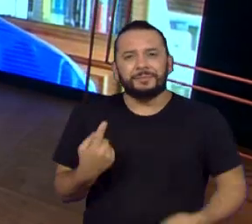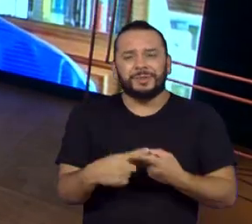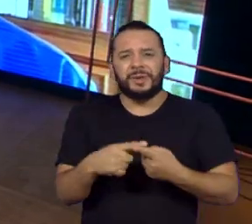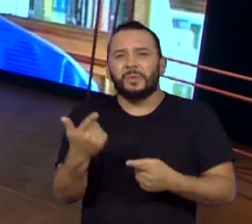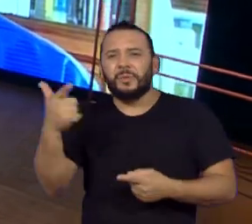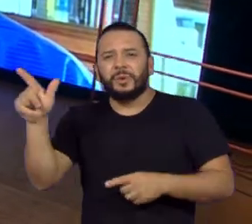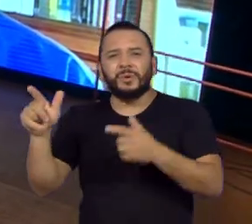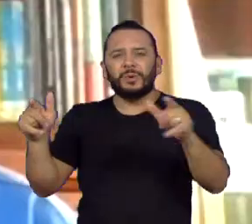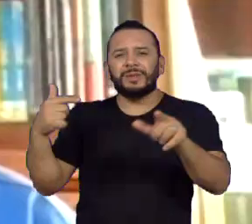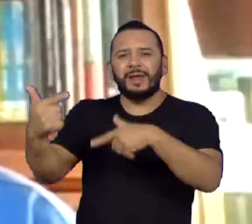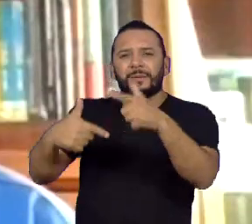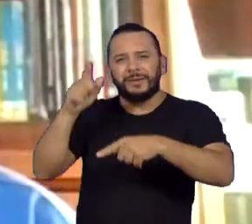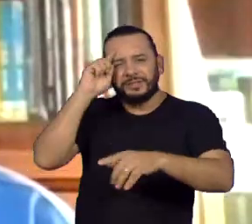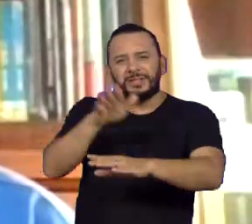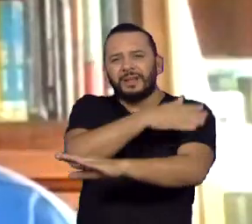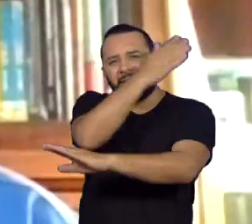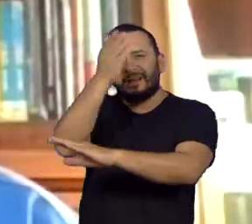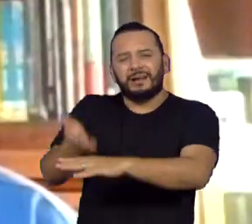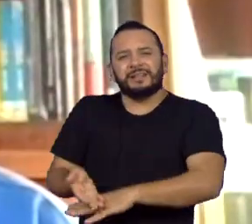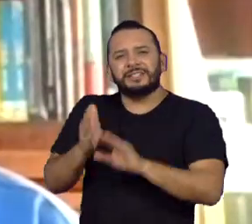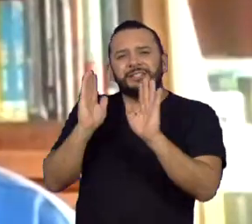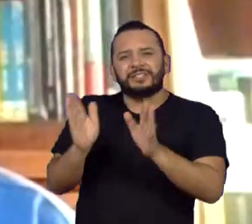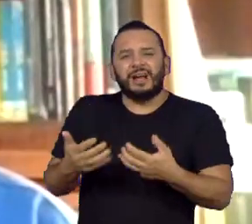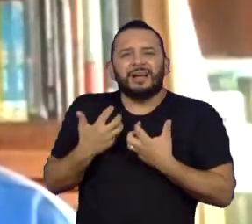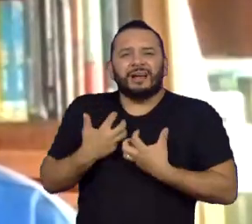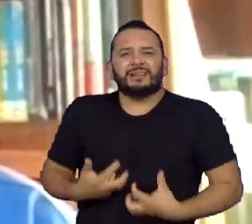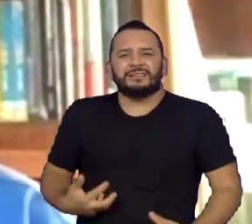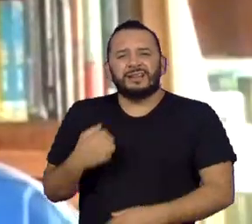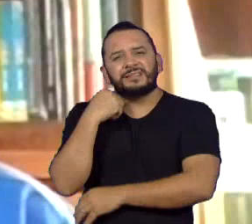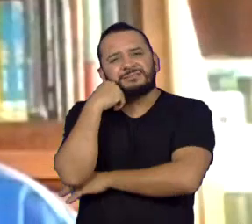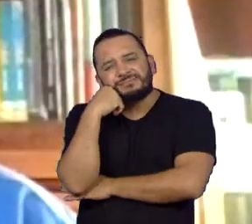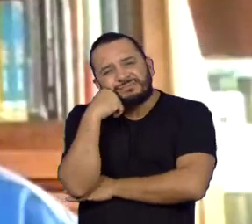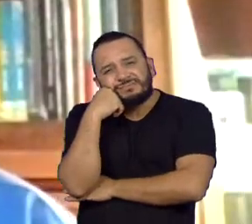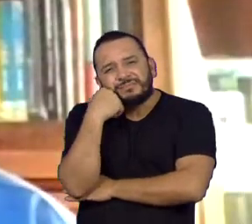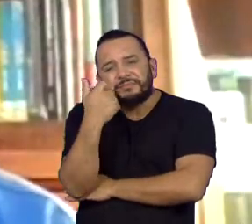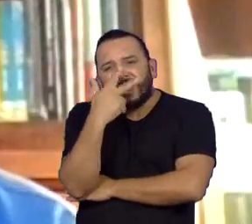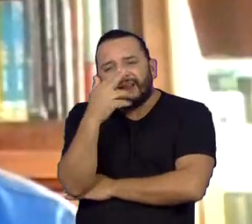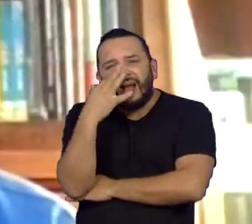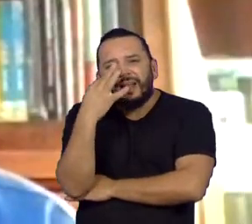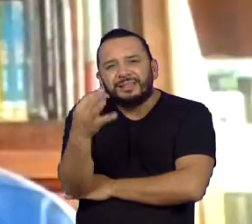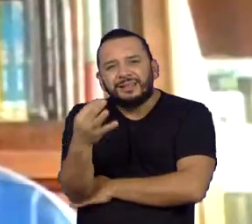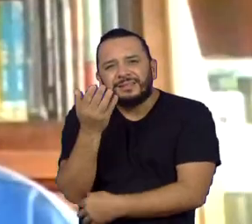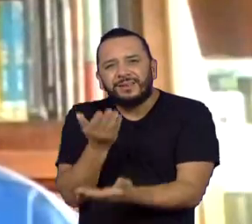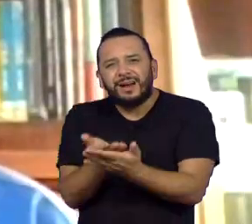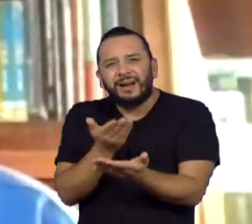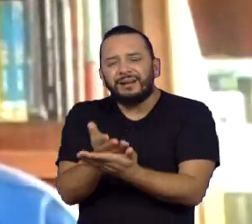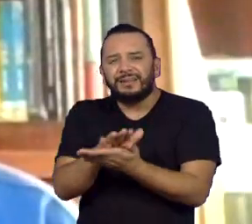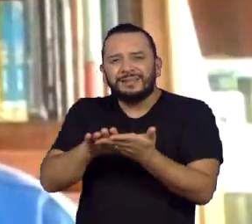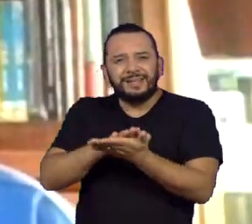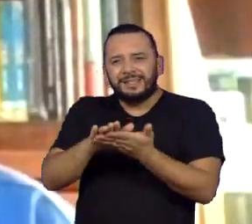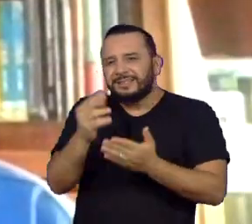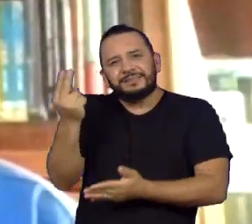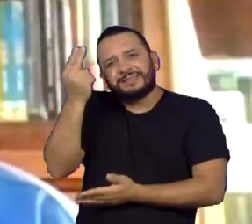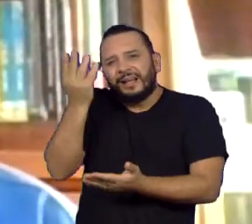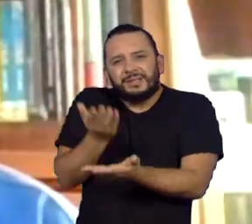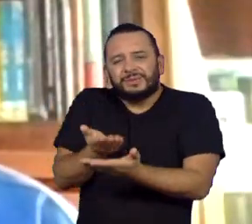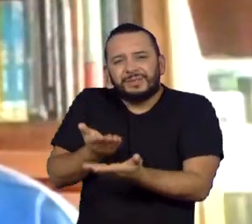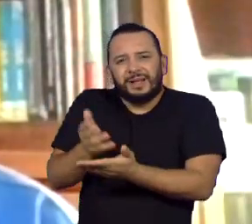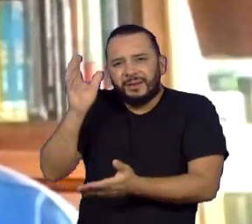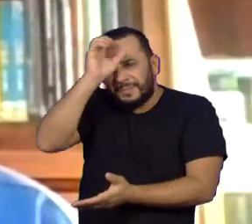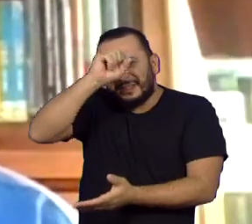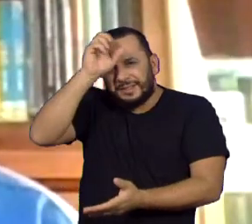os demais já chegavam lá após o trabalho, já meio fora de condições